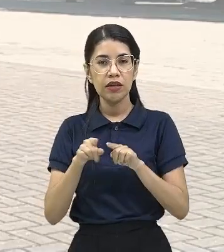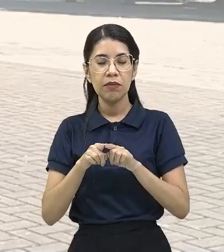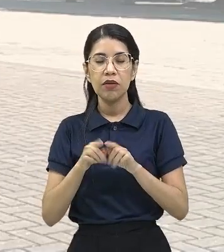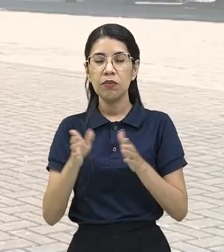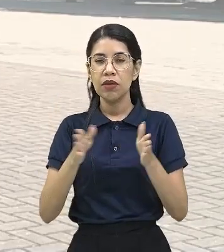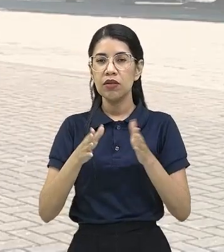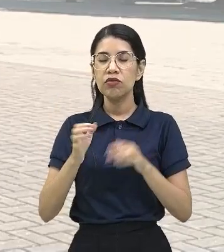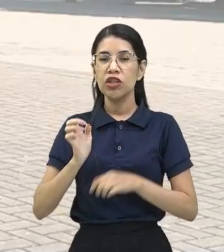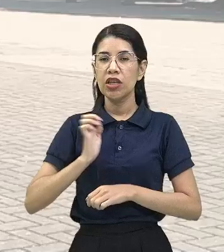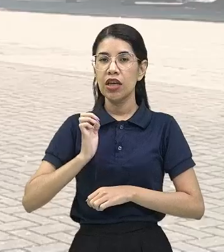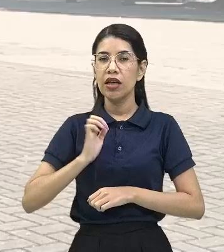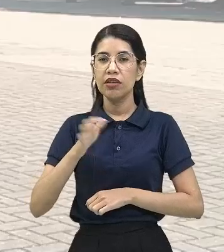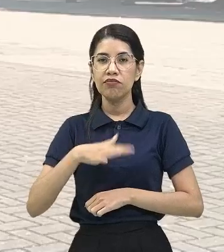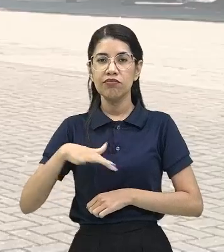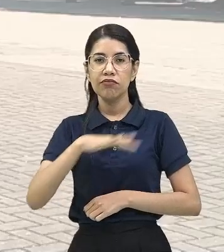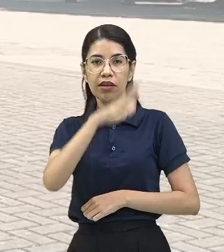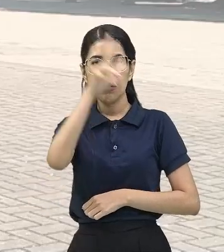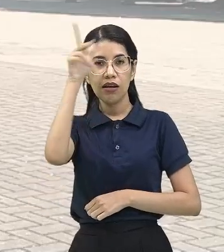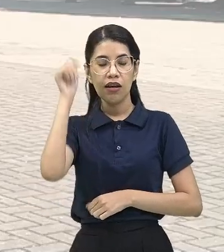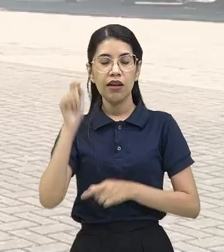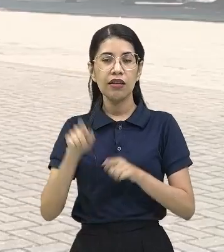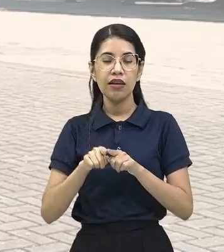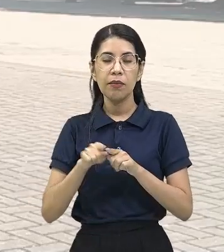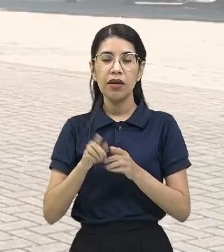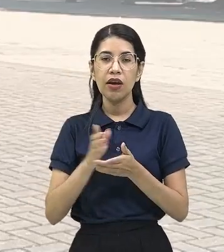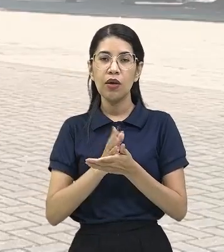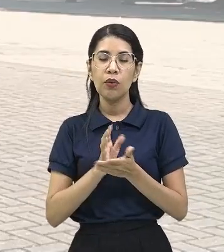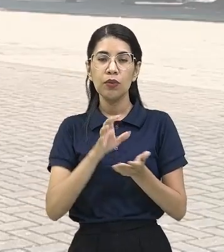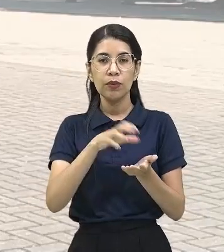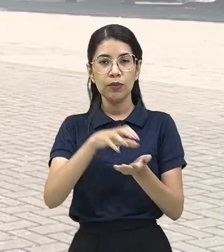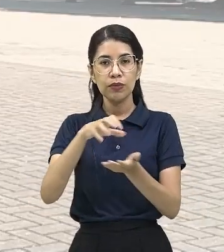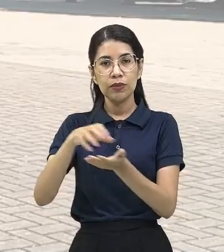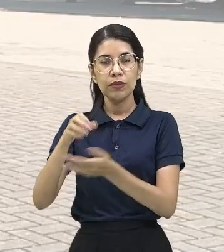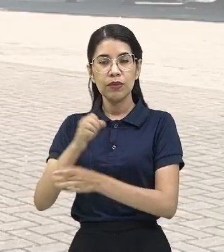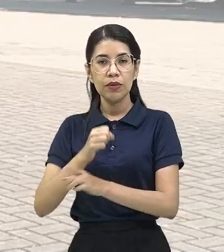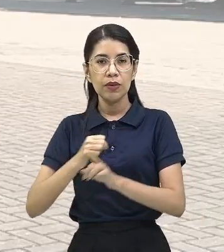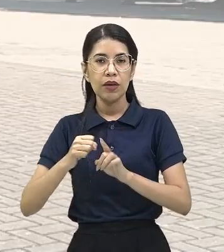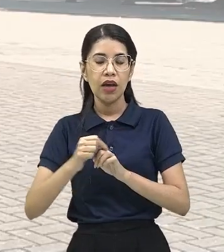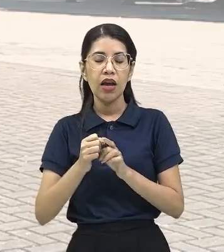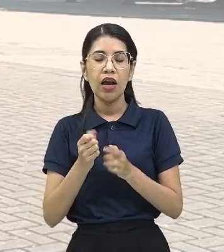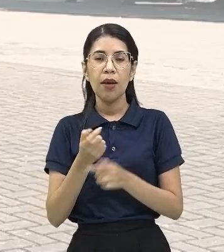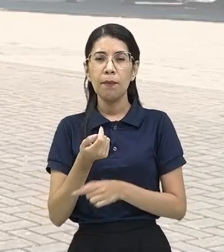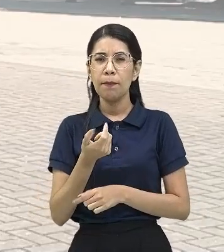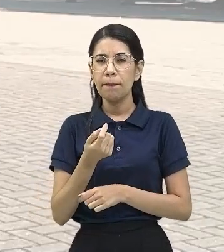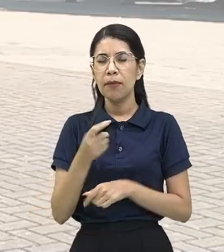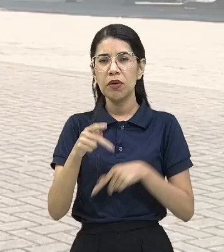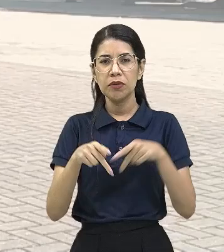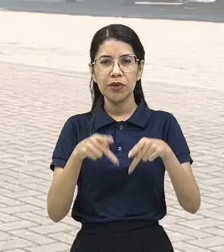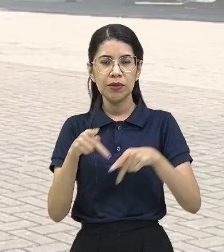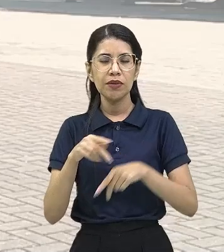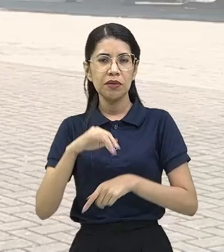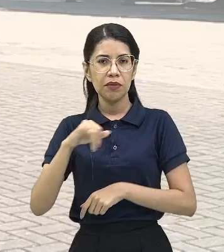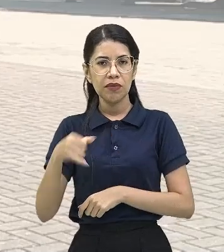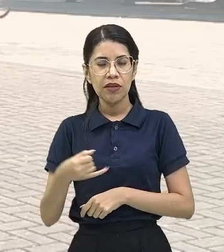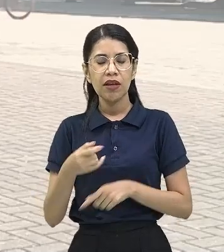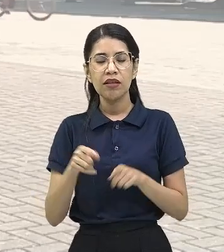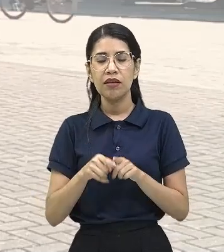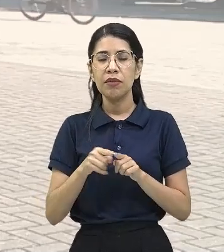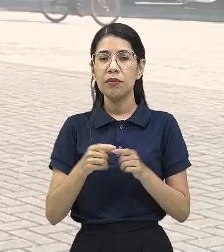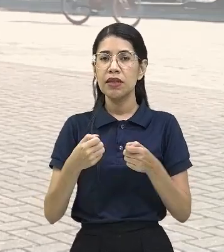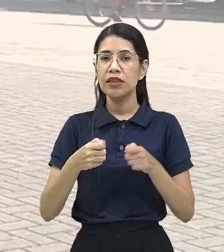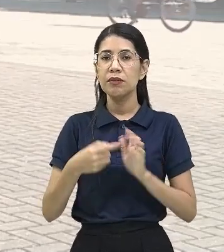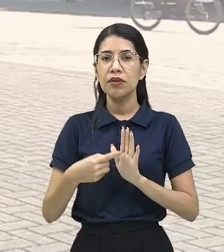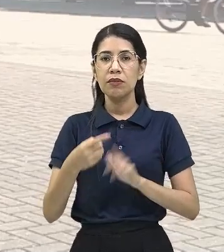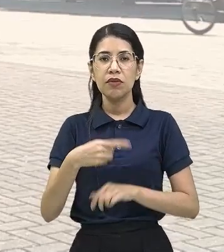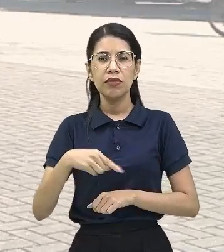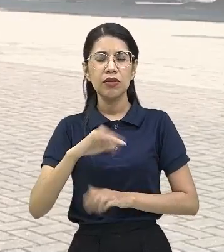para Manaus e para, claro, alguns setores da nossa sociedade, para pouquíssimas pessoas, na verdade, nada melhor do que a gente trazer para vocês alguns